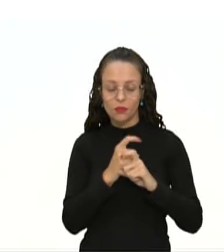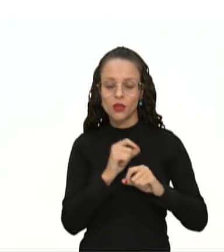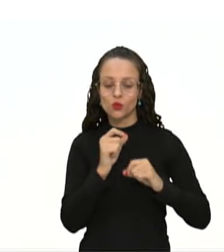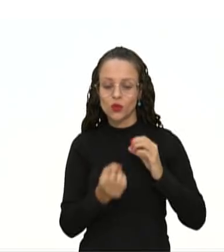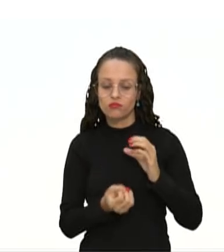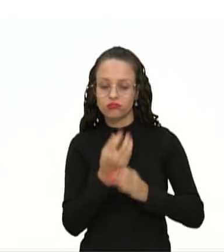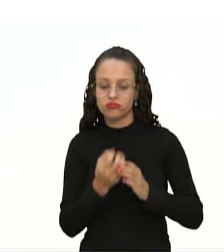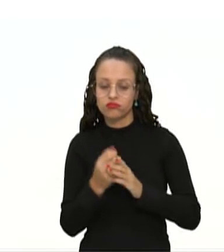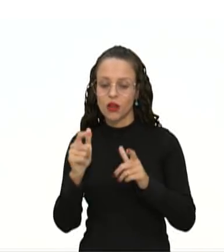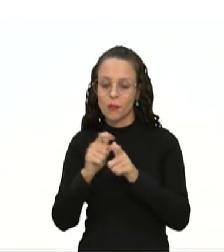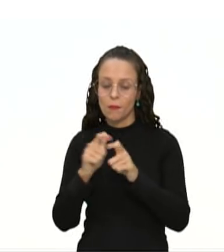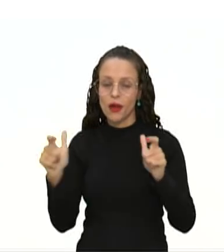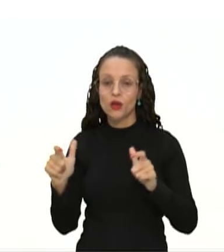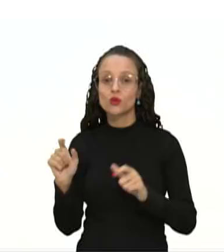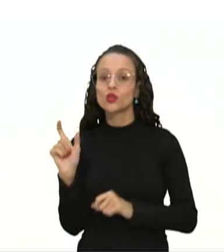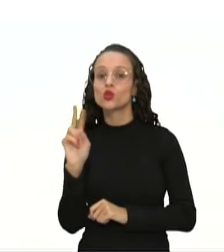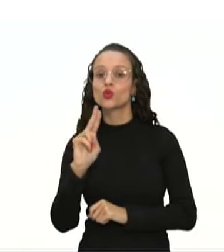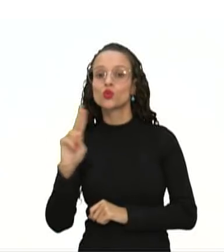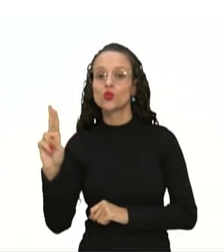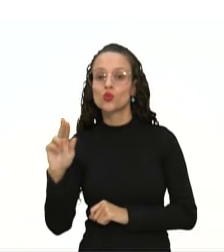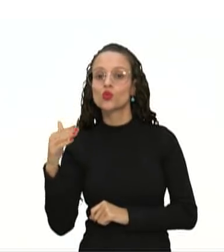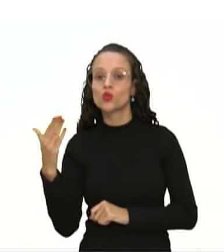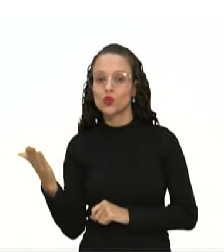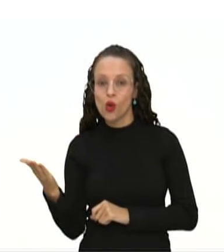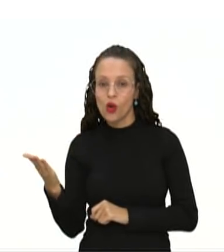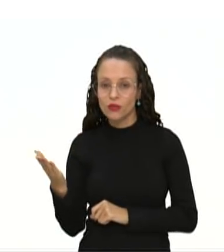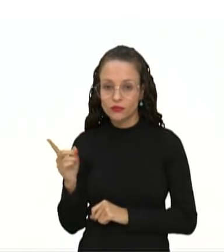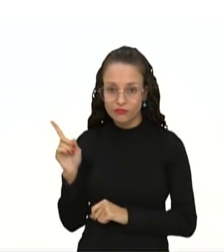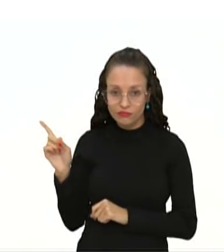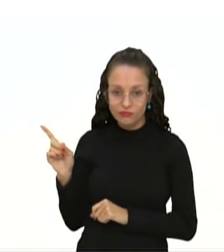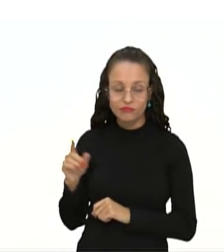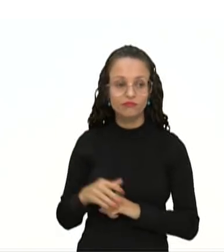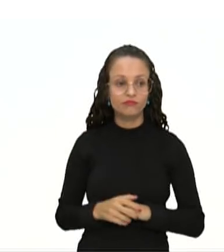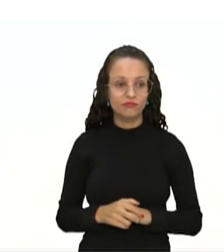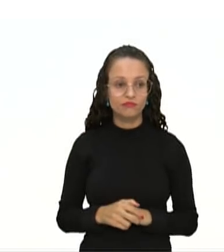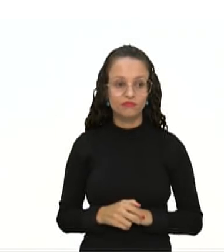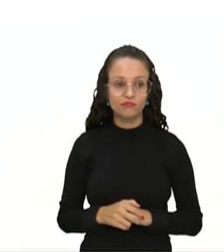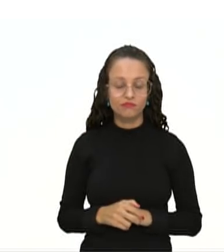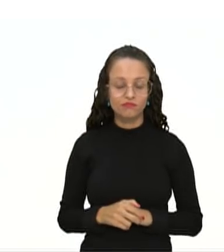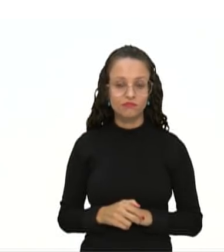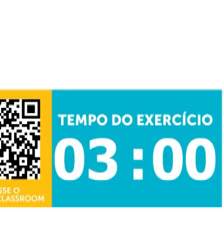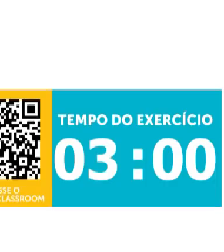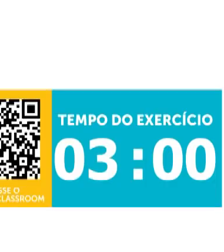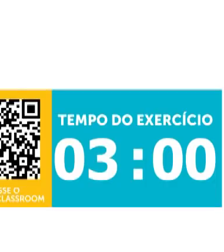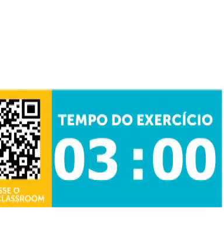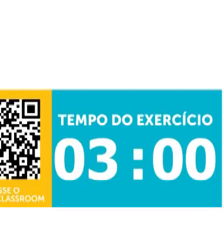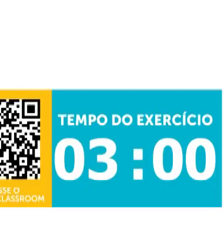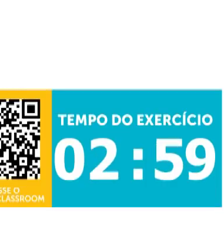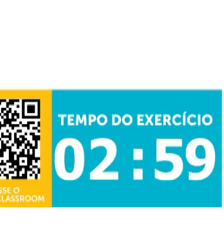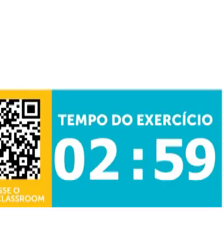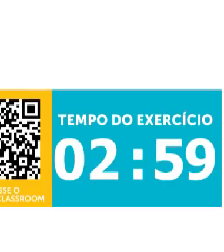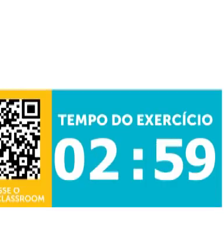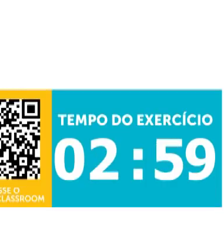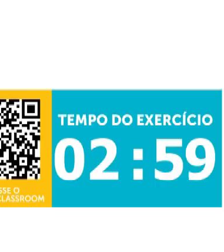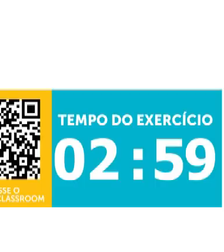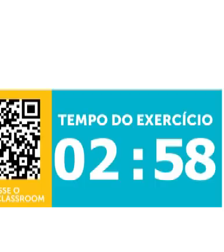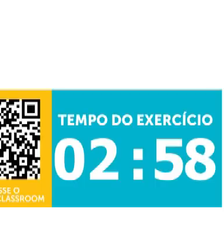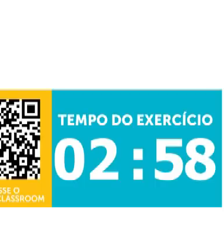maior proporção são ditos e os gametas formados em menor proporção são chamados de quê?